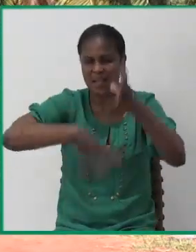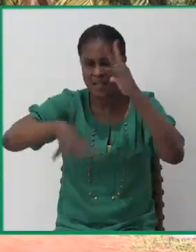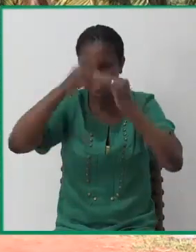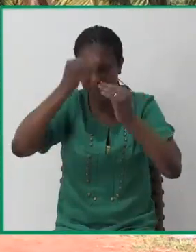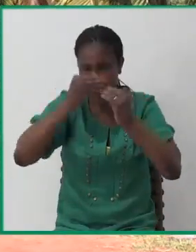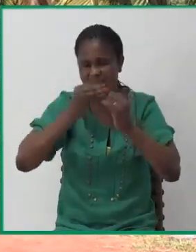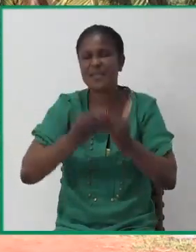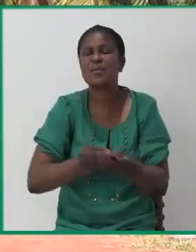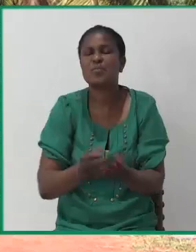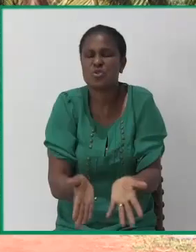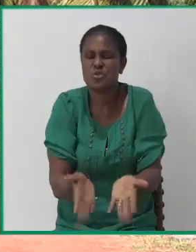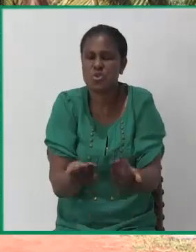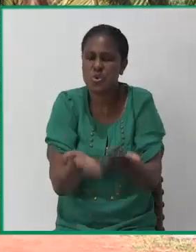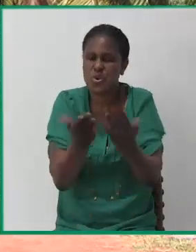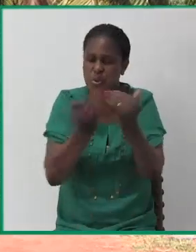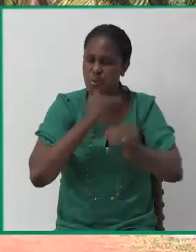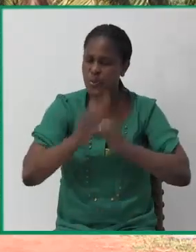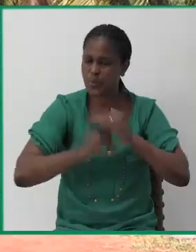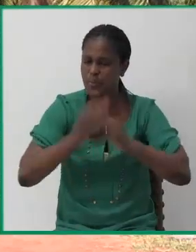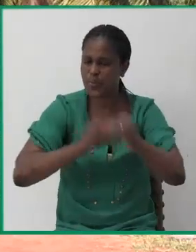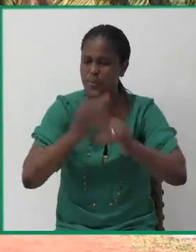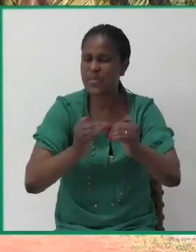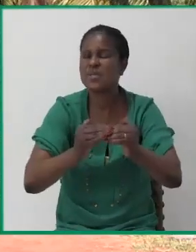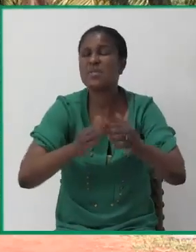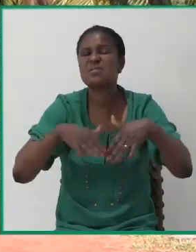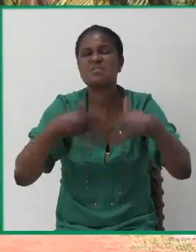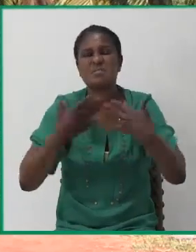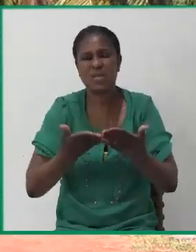dinamizar o processo de